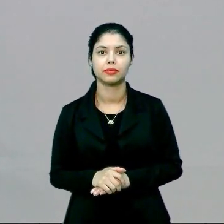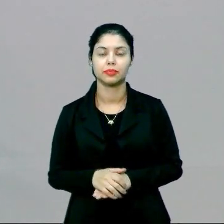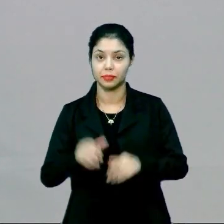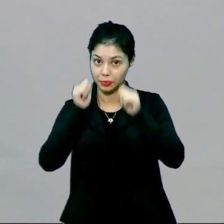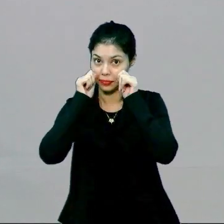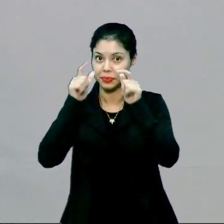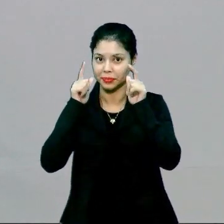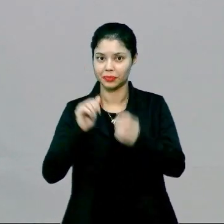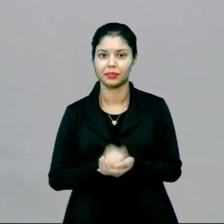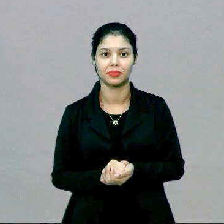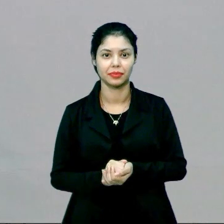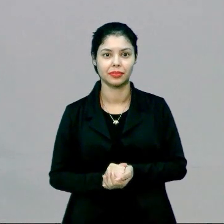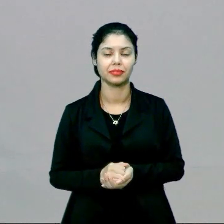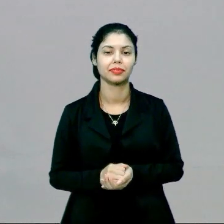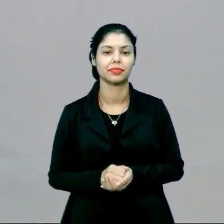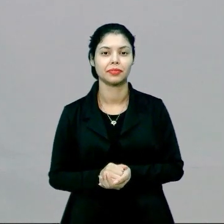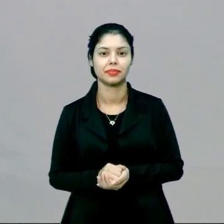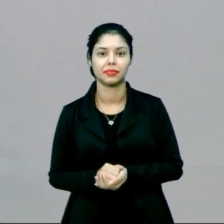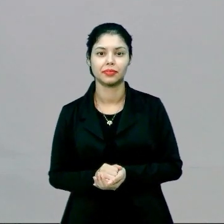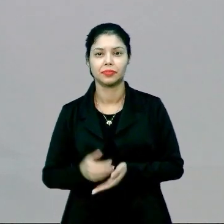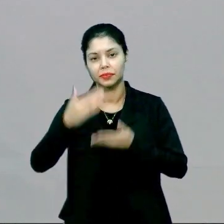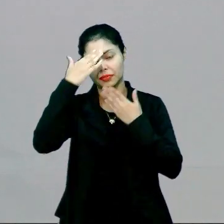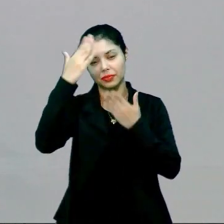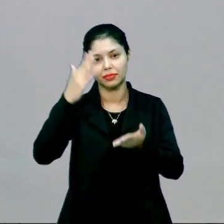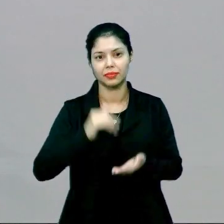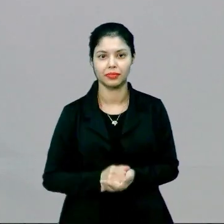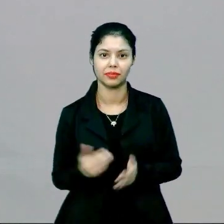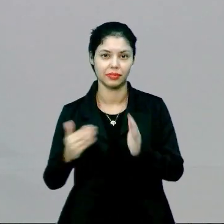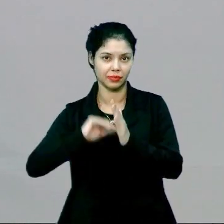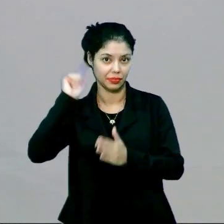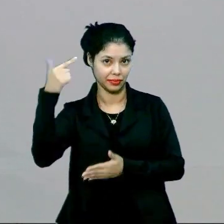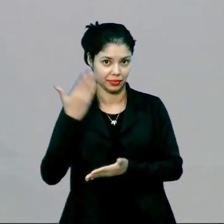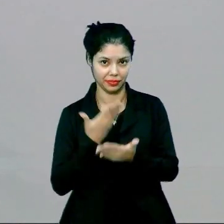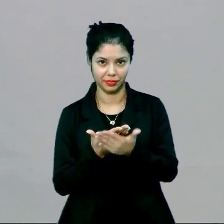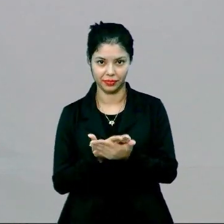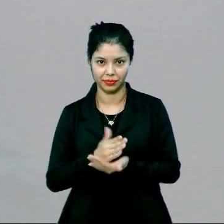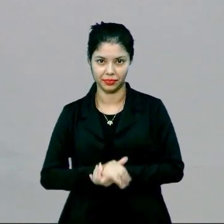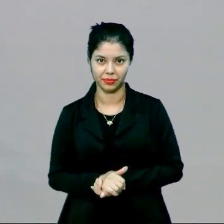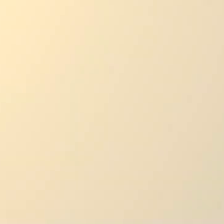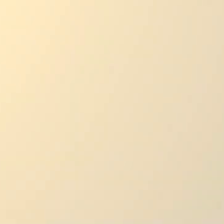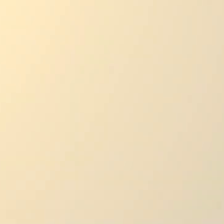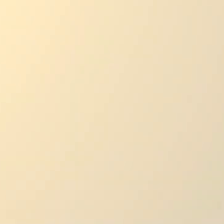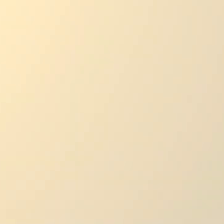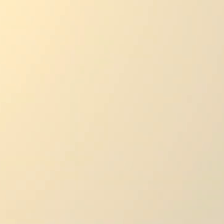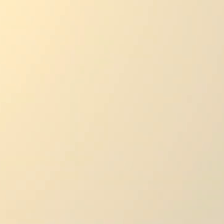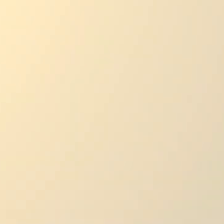fique ligado no que vem de novo por aí. Muito obrigado e até a próxima!